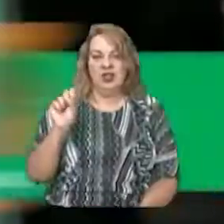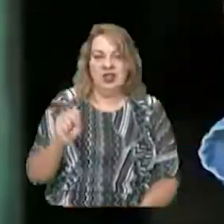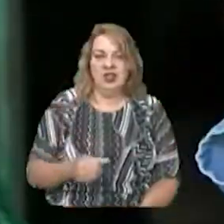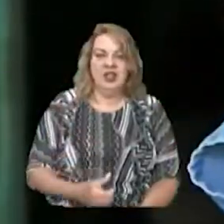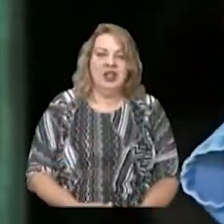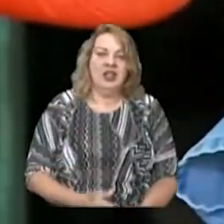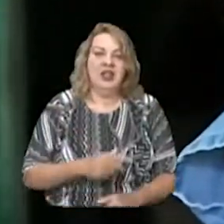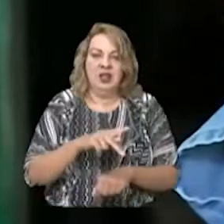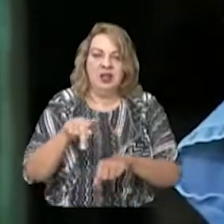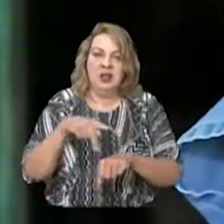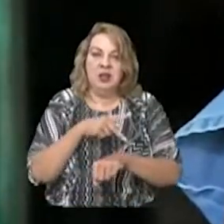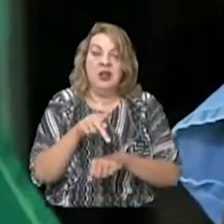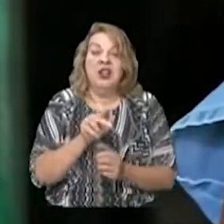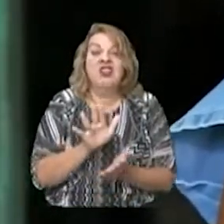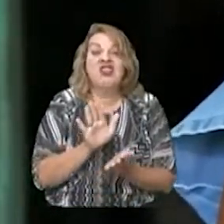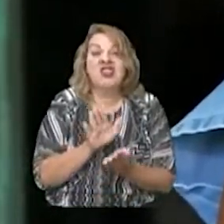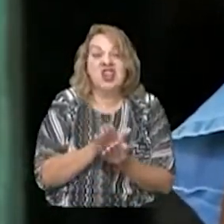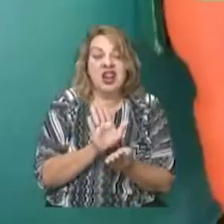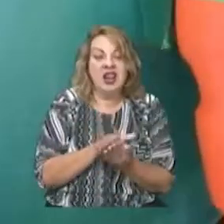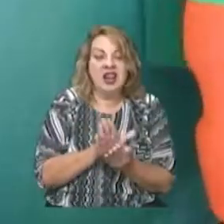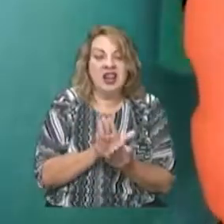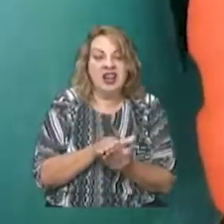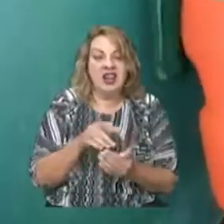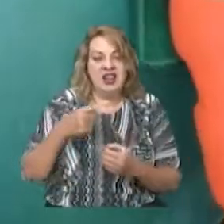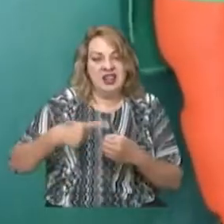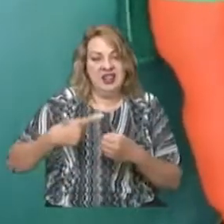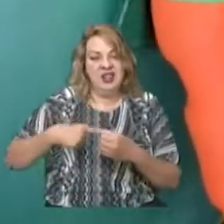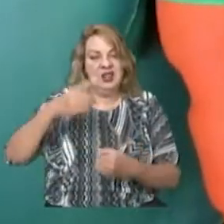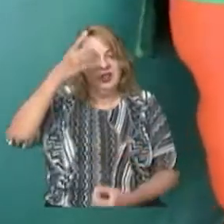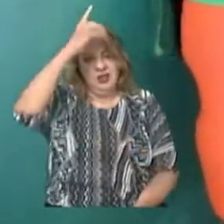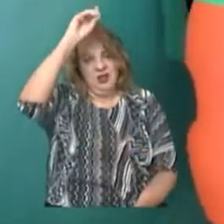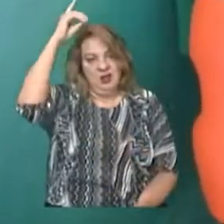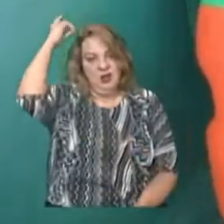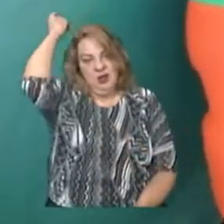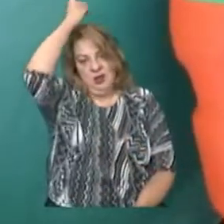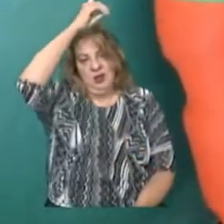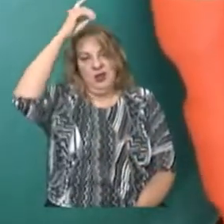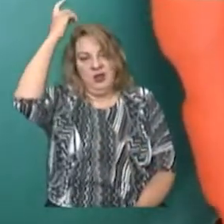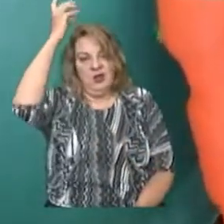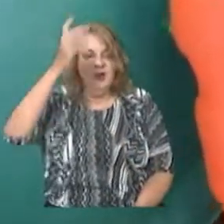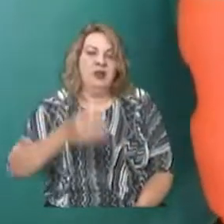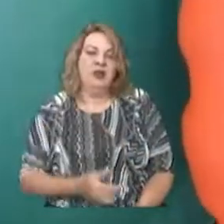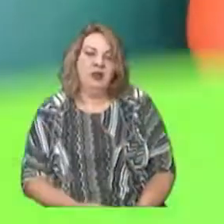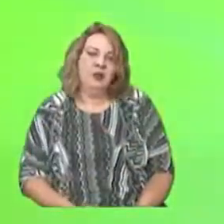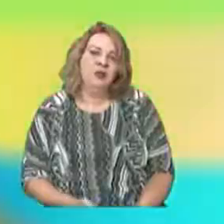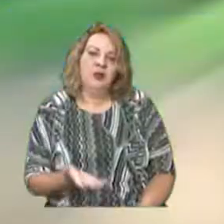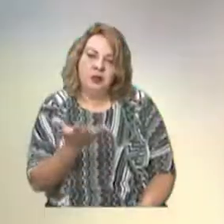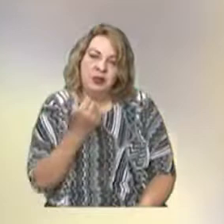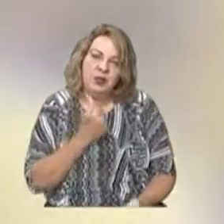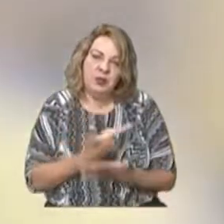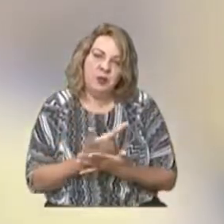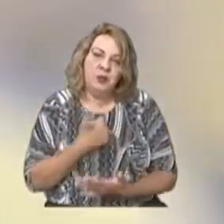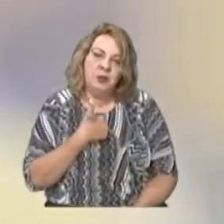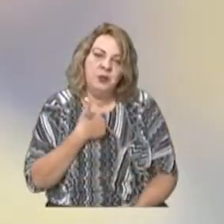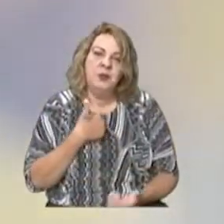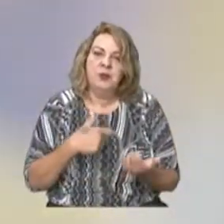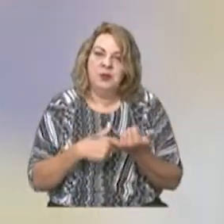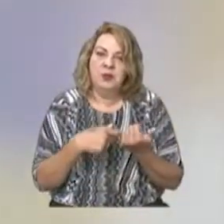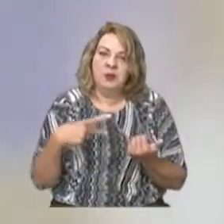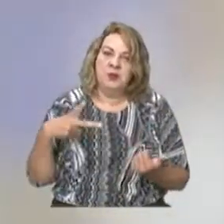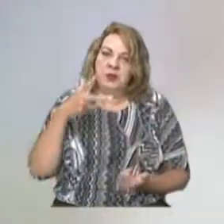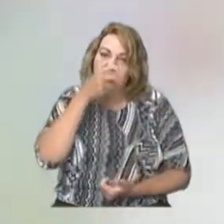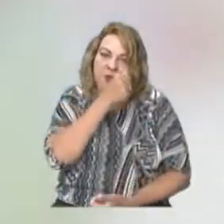Na Praça do Jacaré, em Nossa Senhora das Dores, eu estou aqui de segunda a sábado. Vim adquirir o seu Caju Cap comigo. Caju Cap,